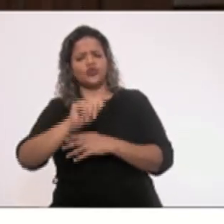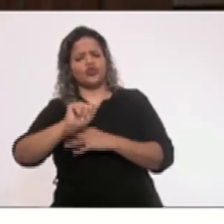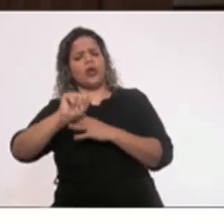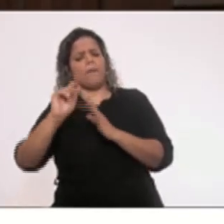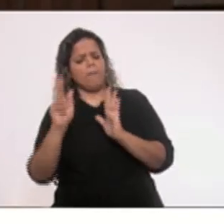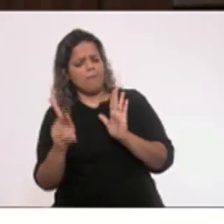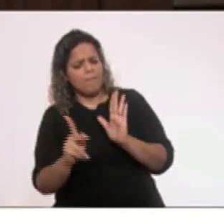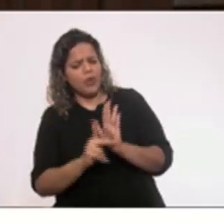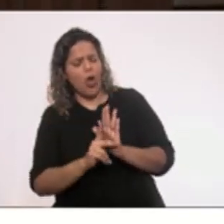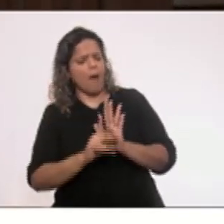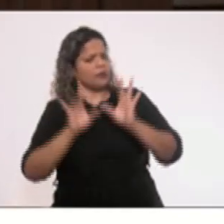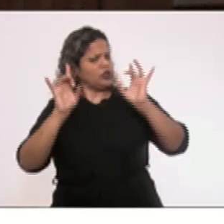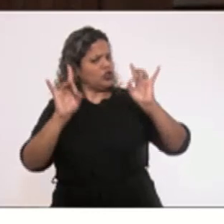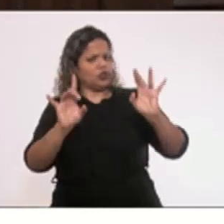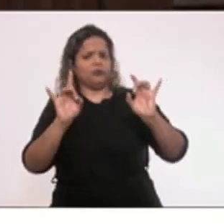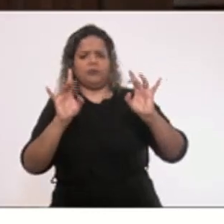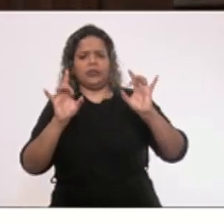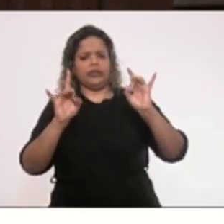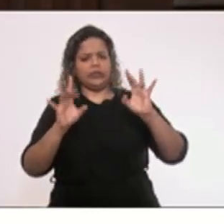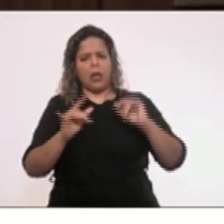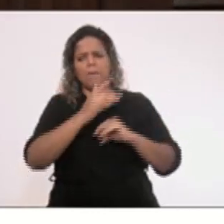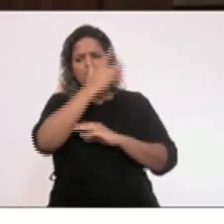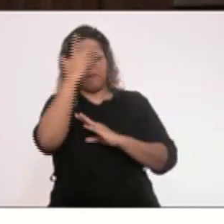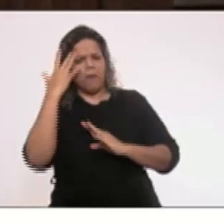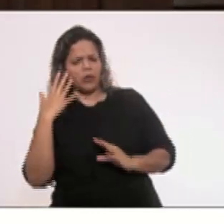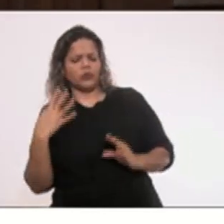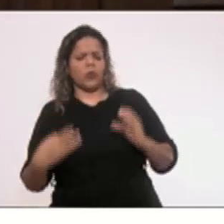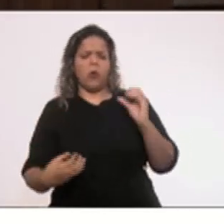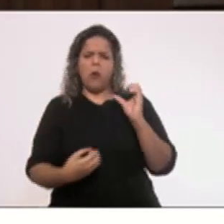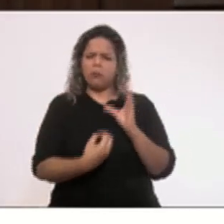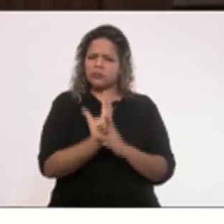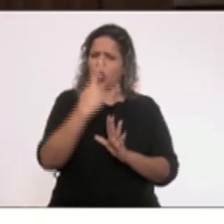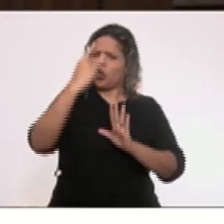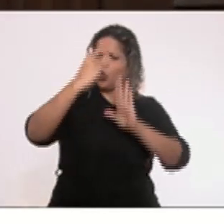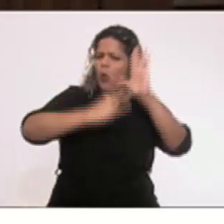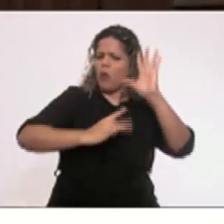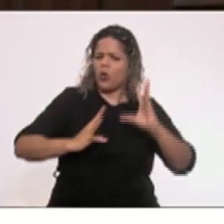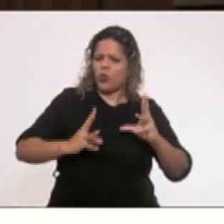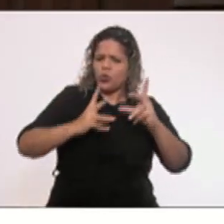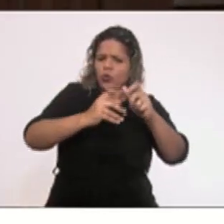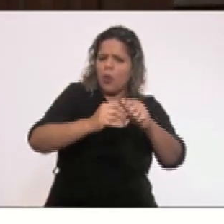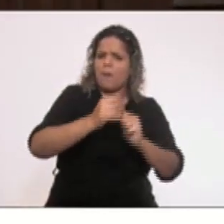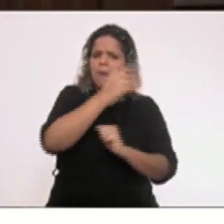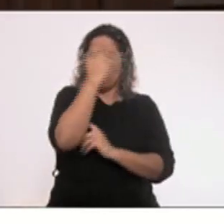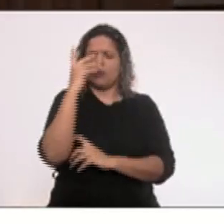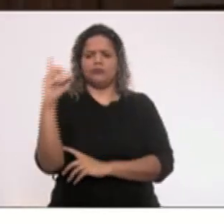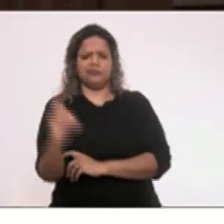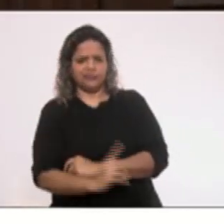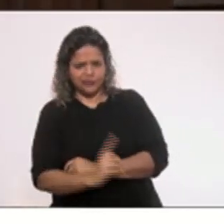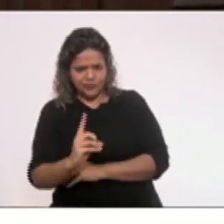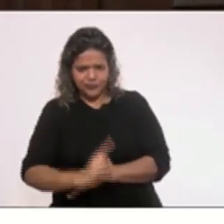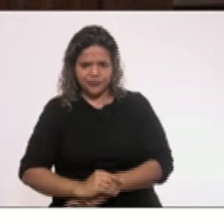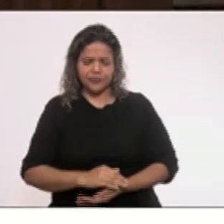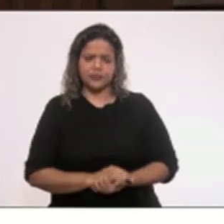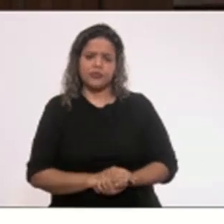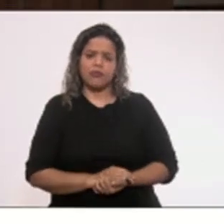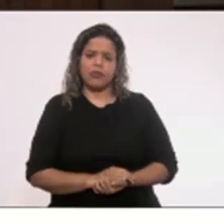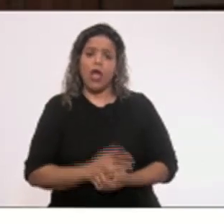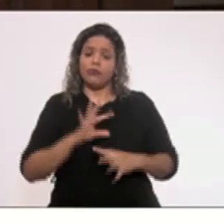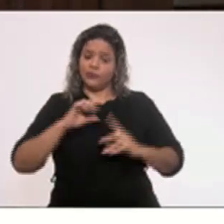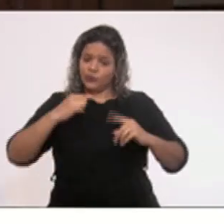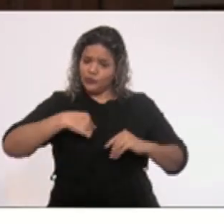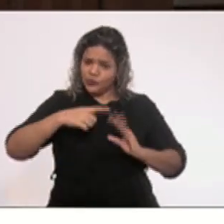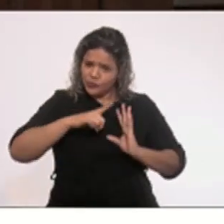para atendimento exclusivo, para emissão de documento de todas as pessoas com deficiência.